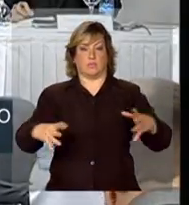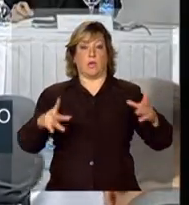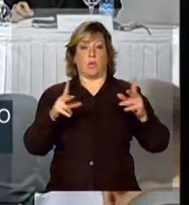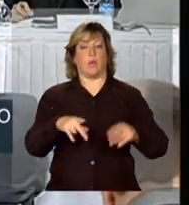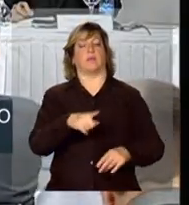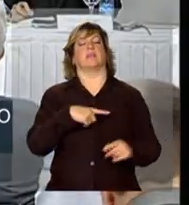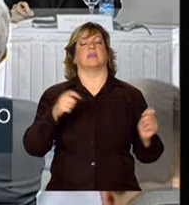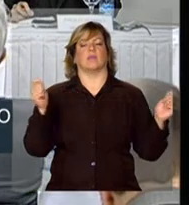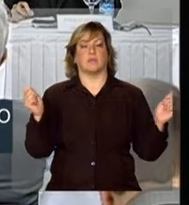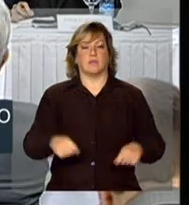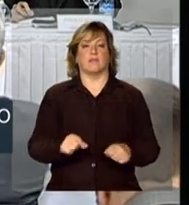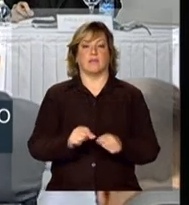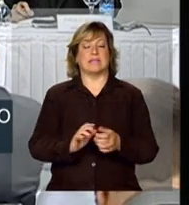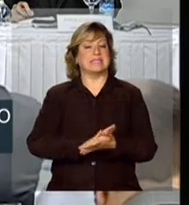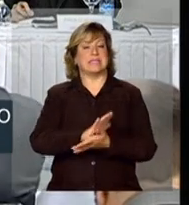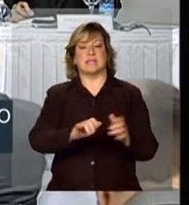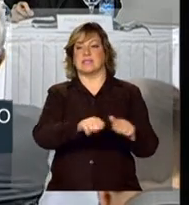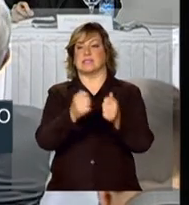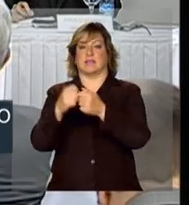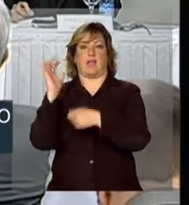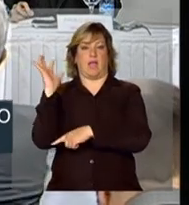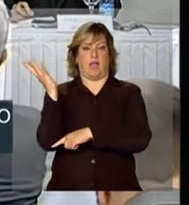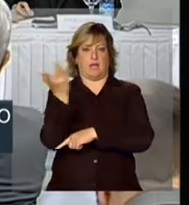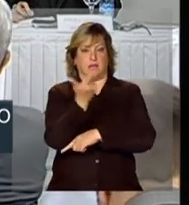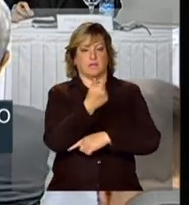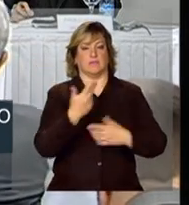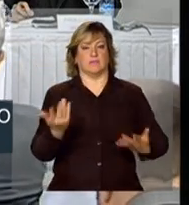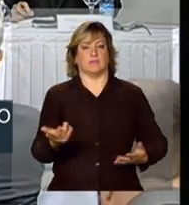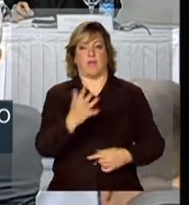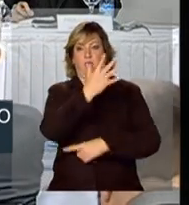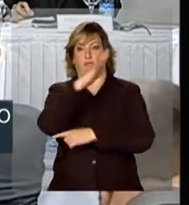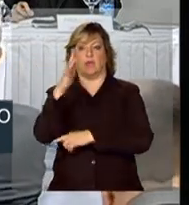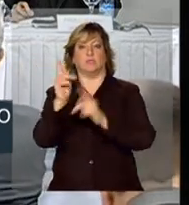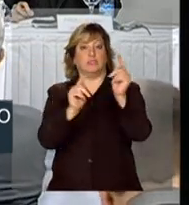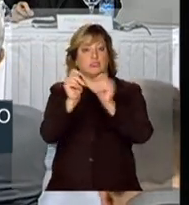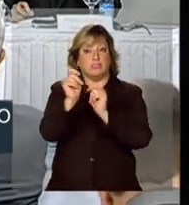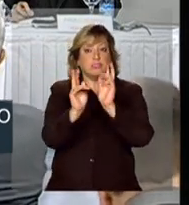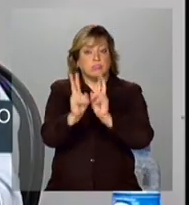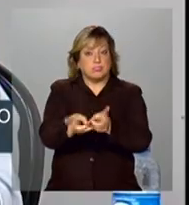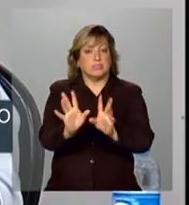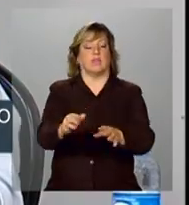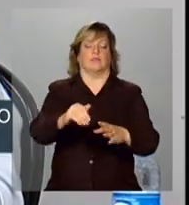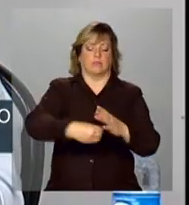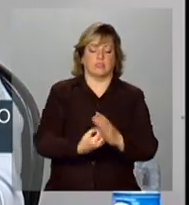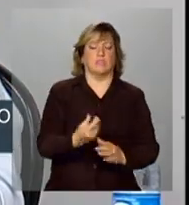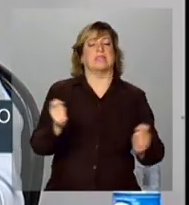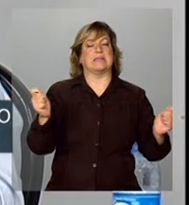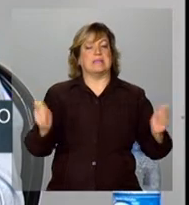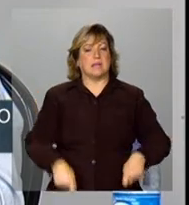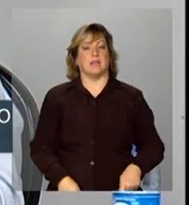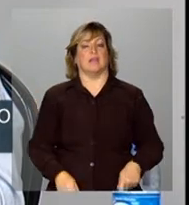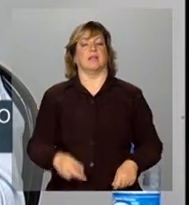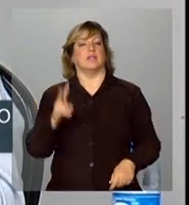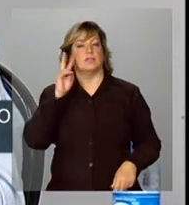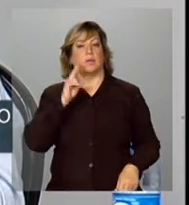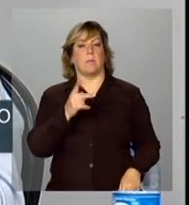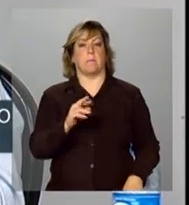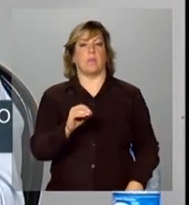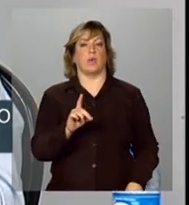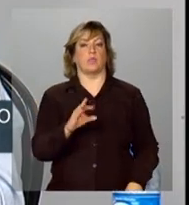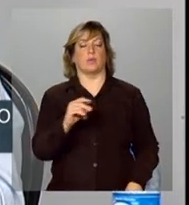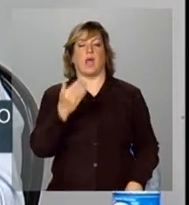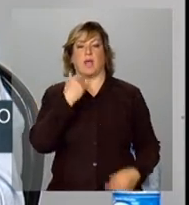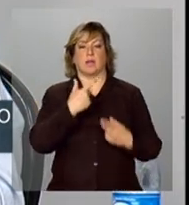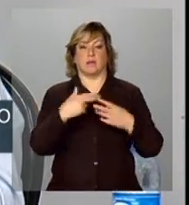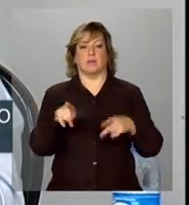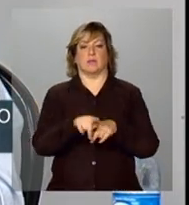tem condições de fazer sem desmatar a floresta. Eu acho que aí você faz um novo pacto com a sociedade brasileira sobre o que é produção de alimentos e